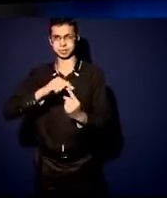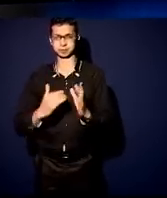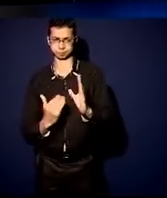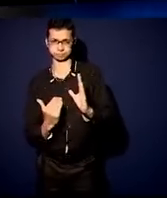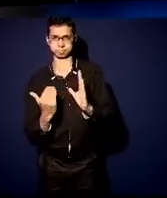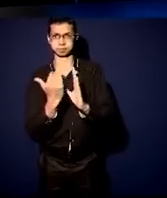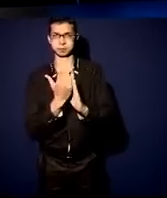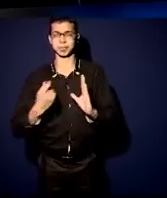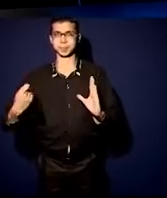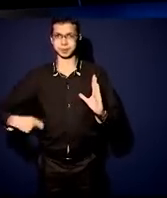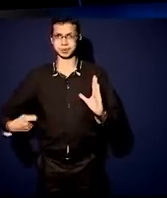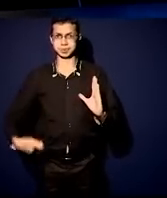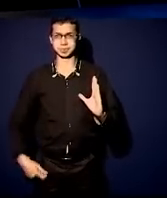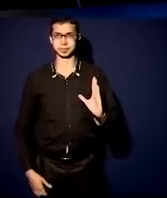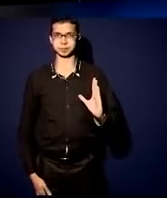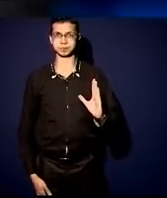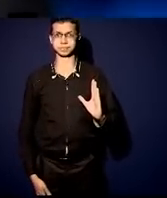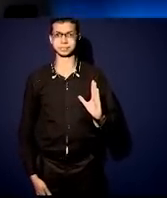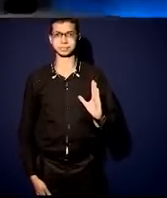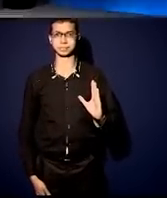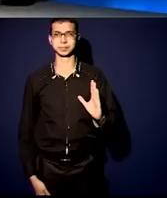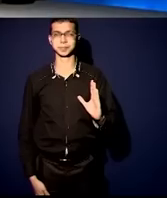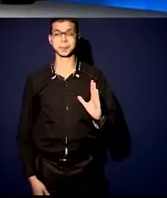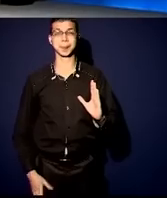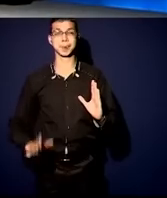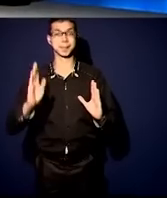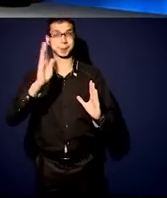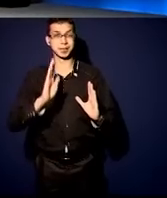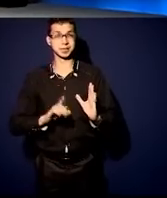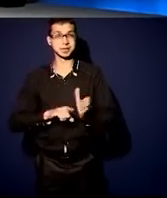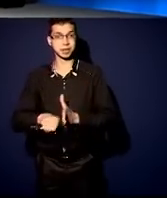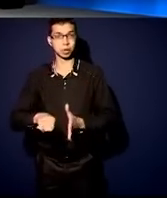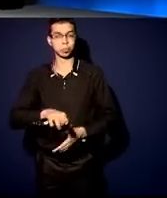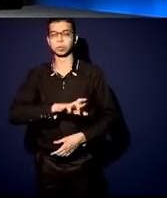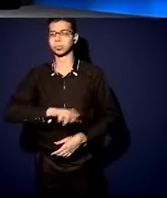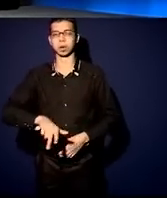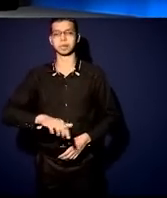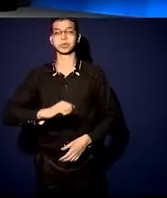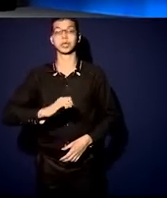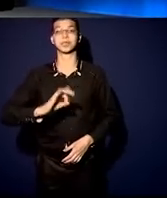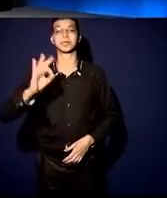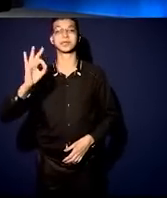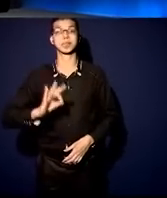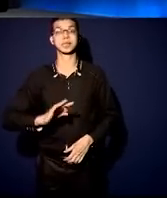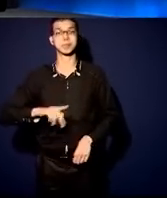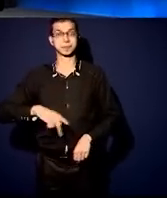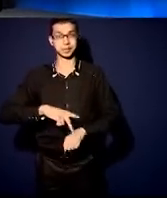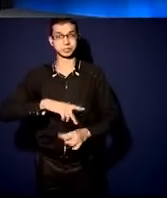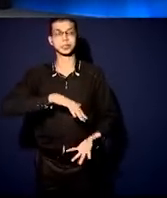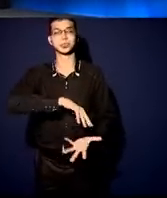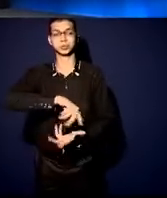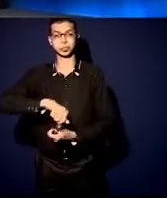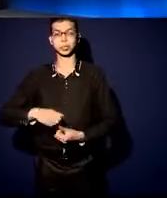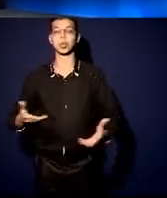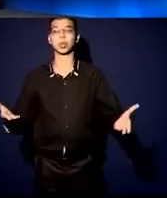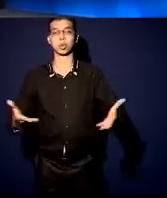isso não é uma pergunta para o Brasil é uma pergunta para 90% dos países do mundo hoje